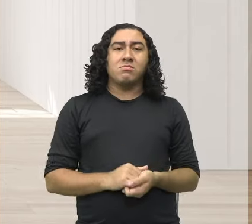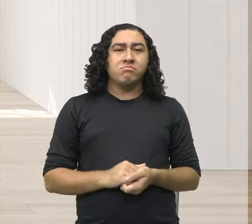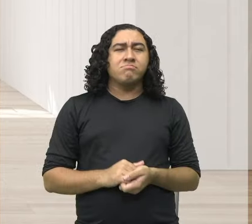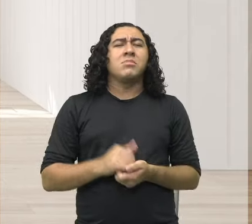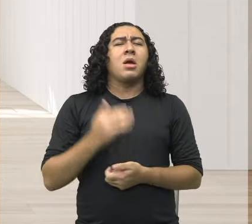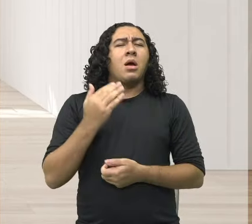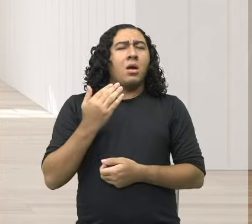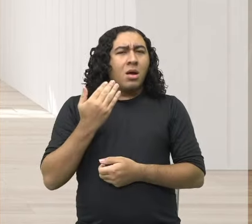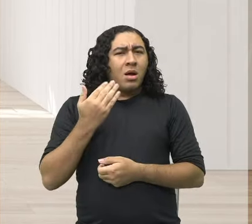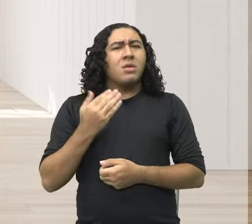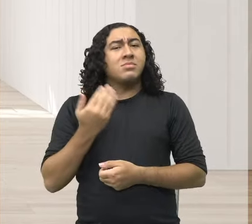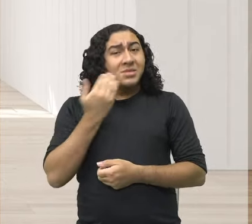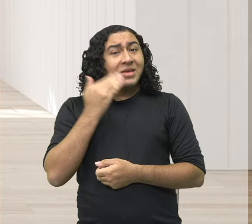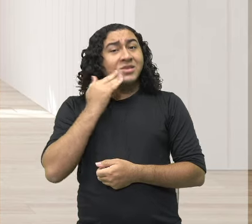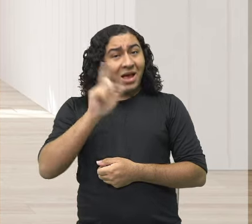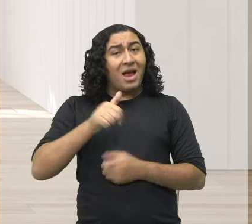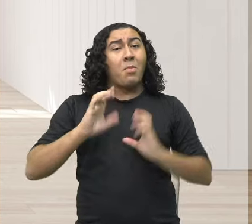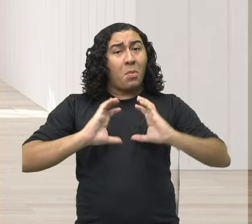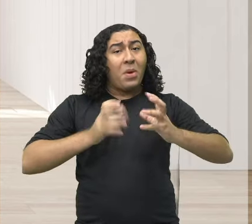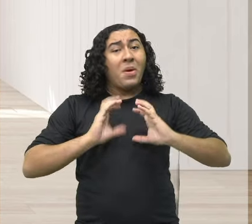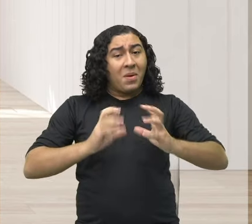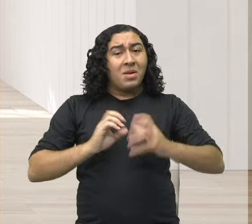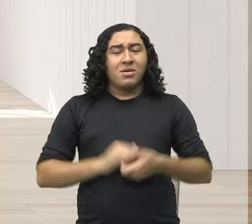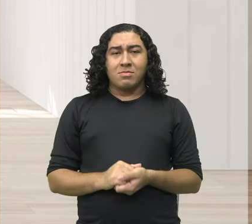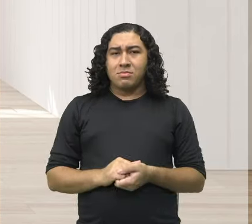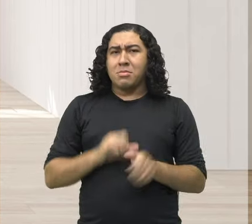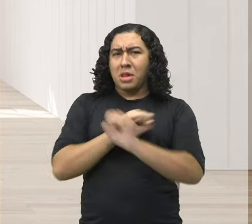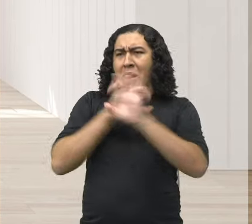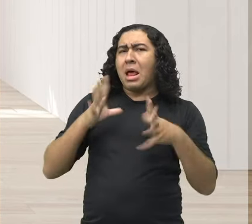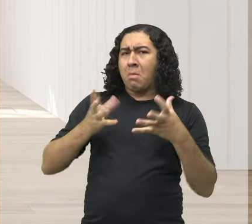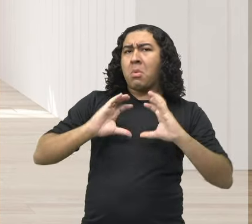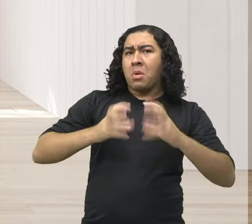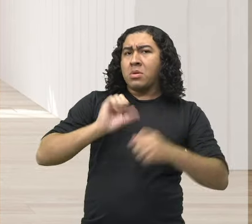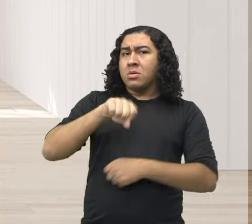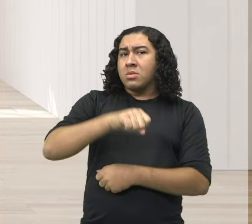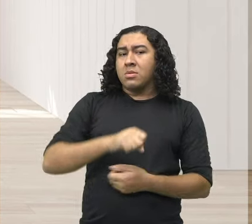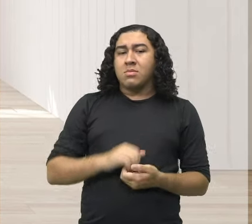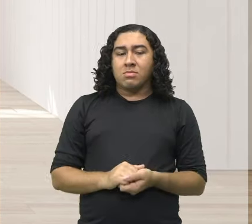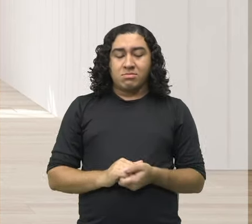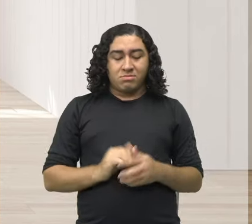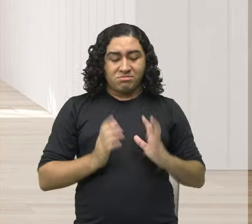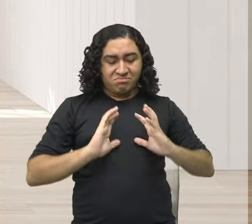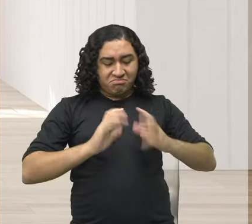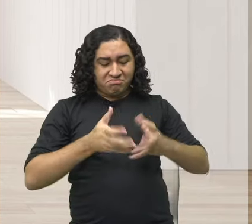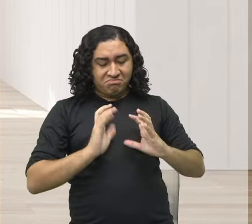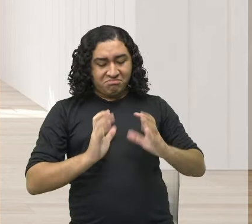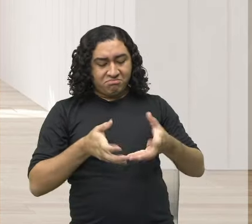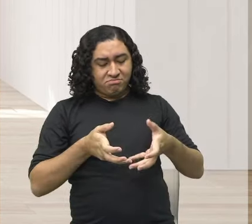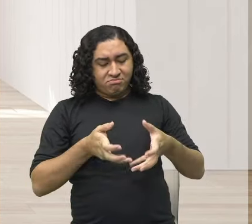"Ah, então é uma bola." Claro que é uma bola. "Uma bola,